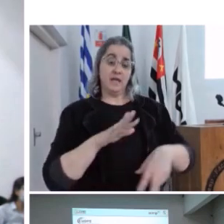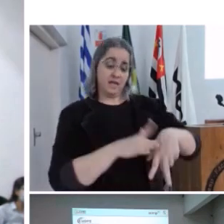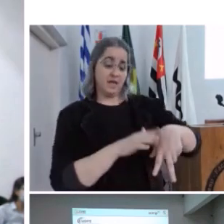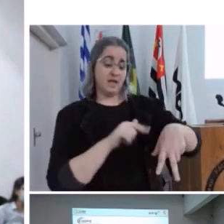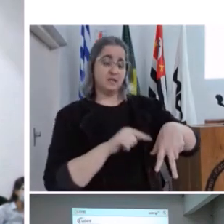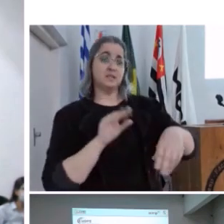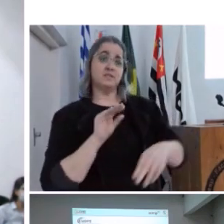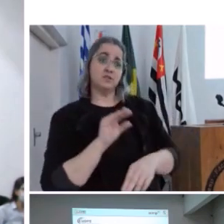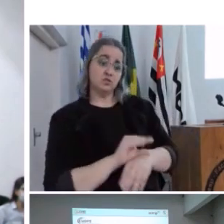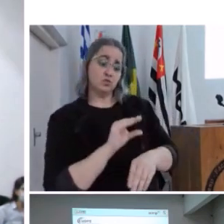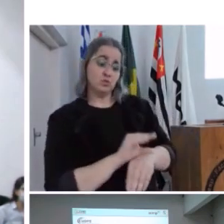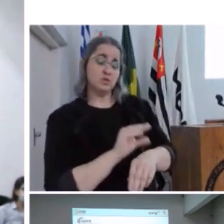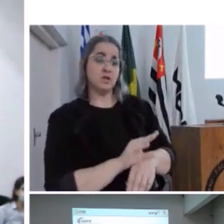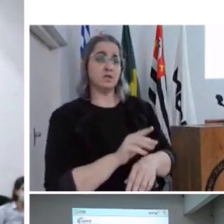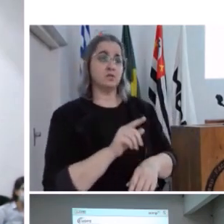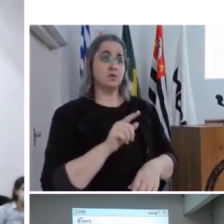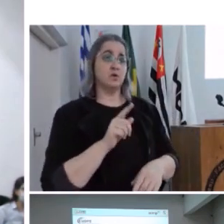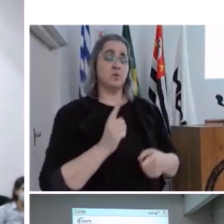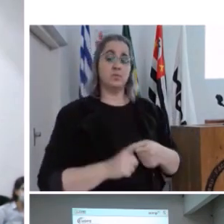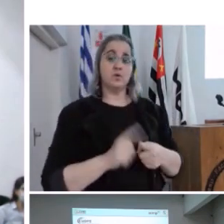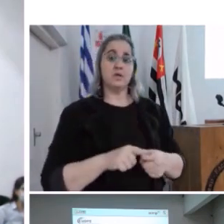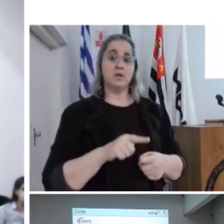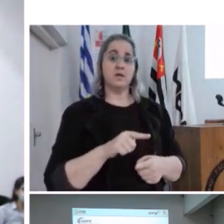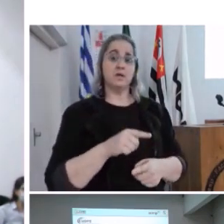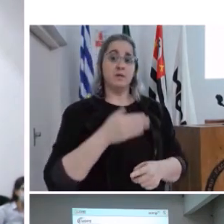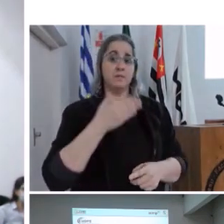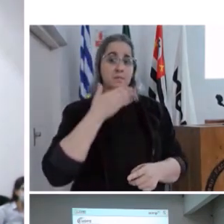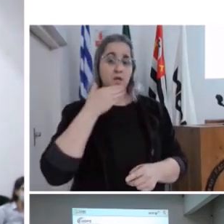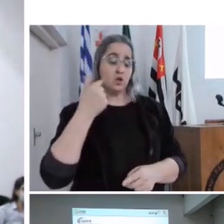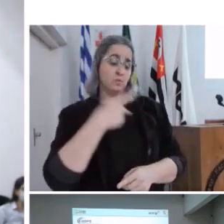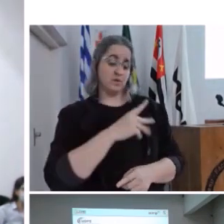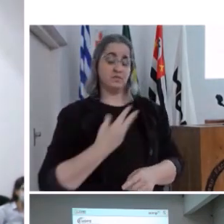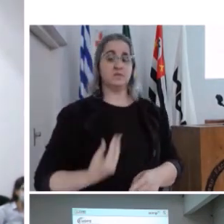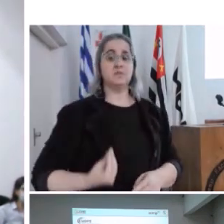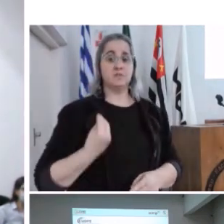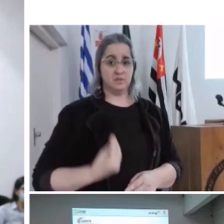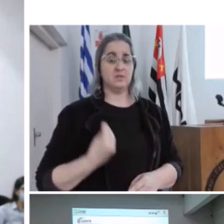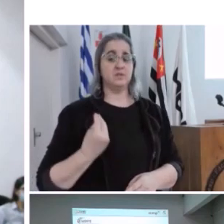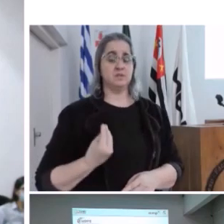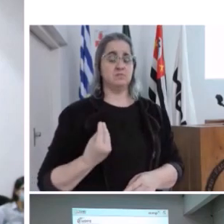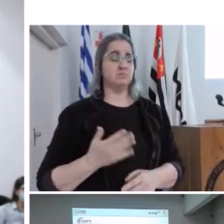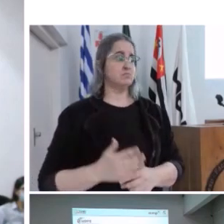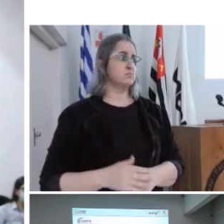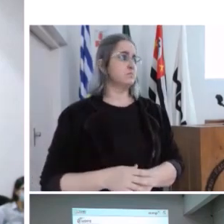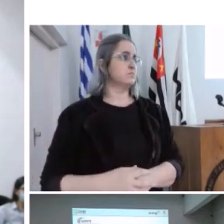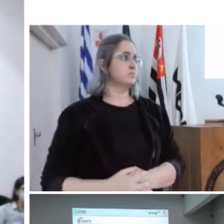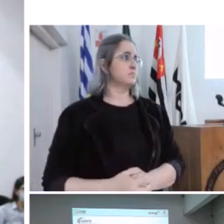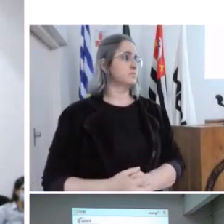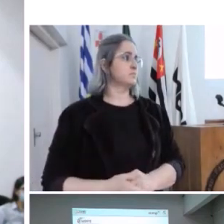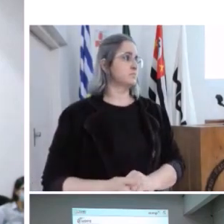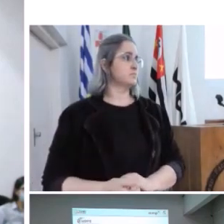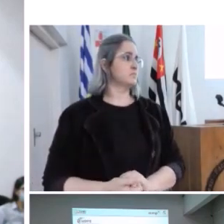esses cuidados que naquele momento, né, faziam parte dos cuidados paliativos.